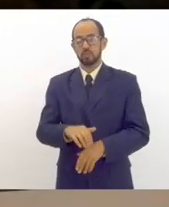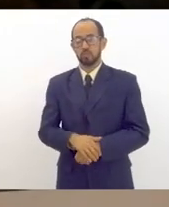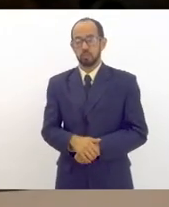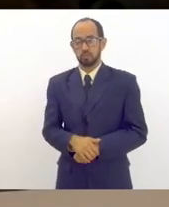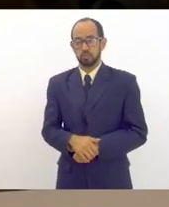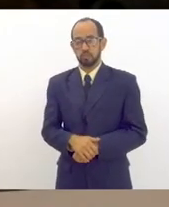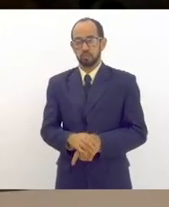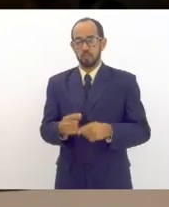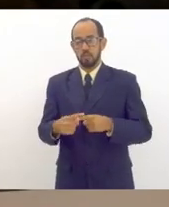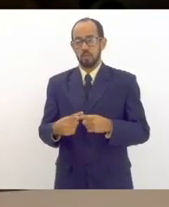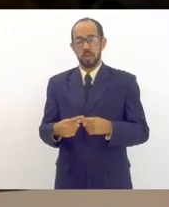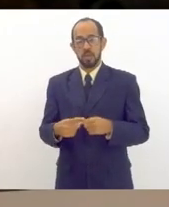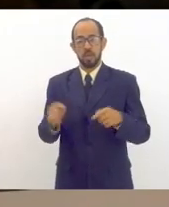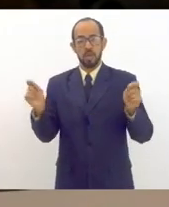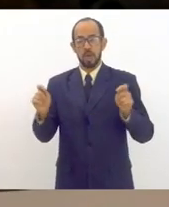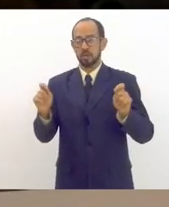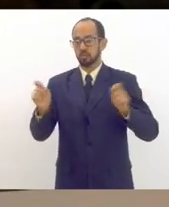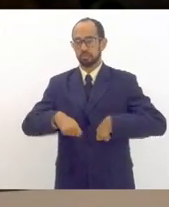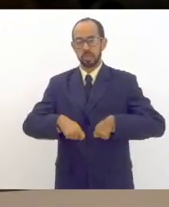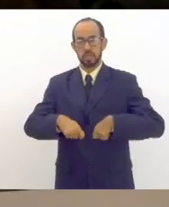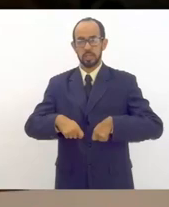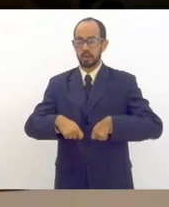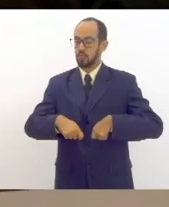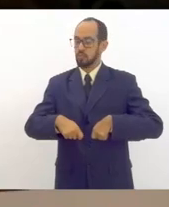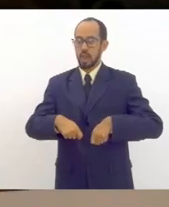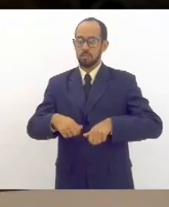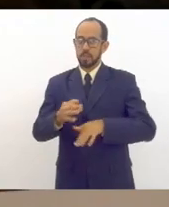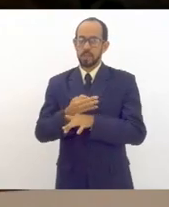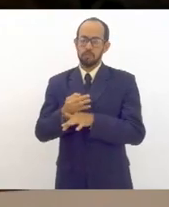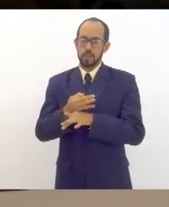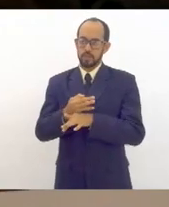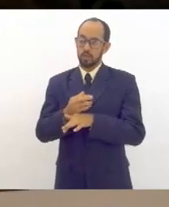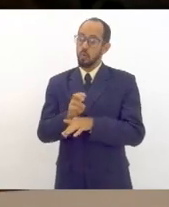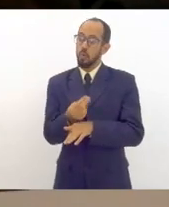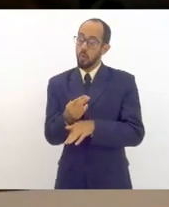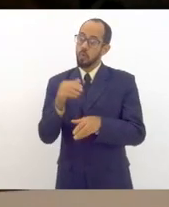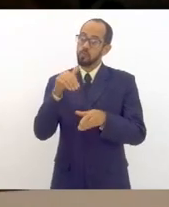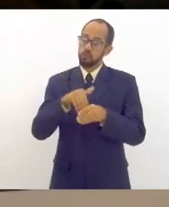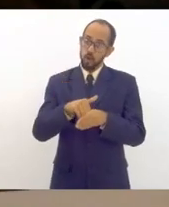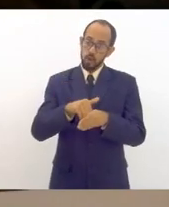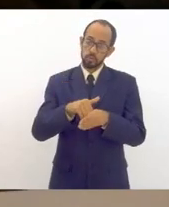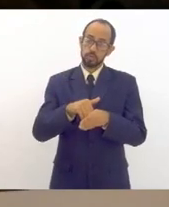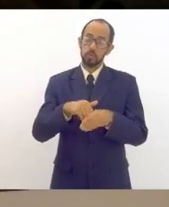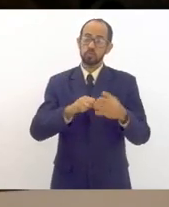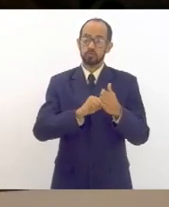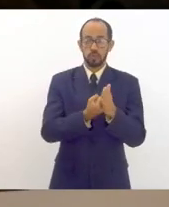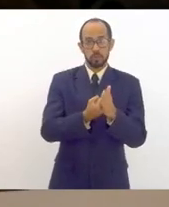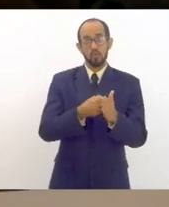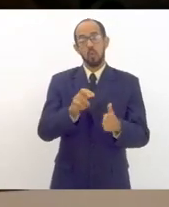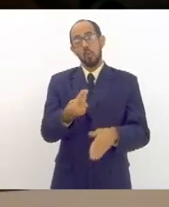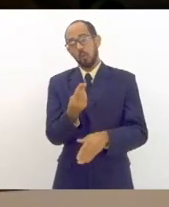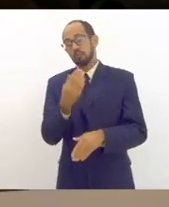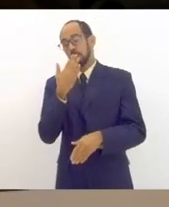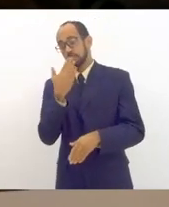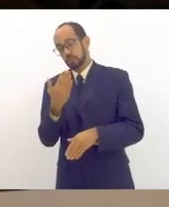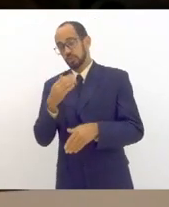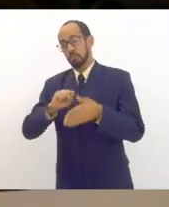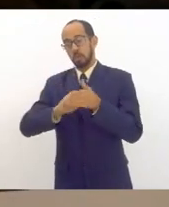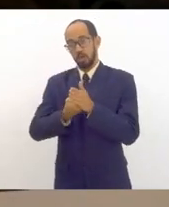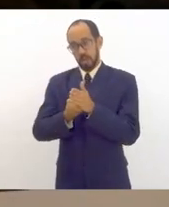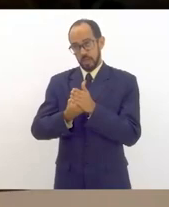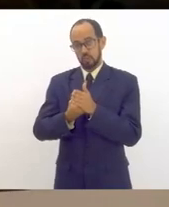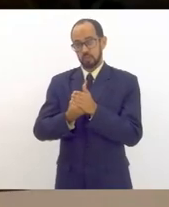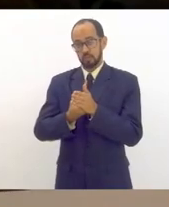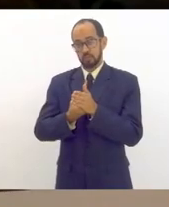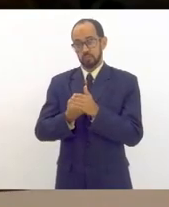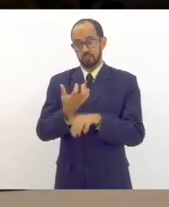Porque aí não teremos recesso. Ou voto os vetos, ou eu vou pedir bloqueio de pauta. Então, queria pedir a Vossa